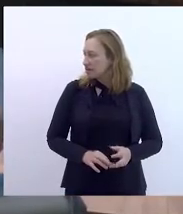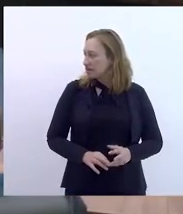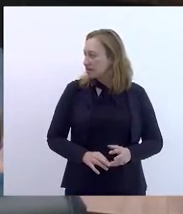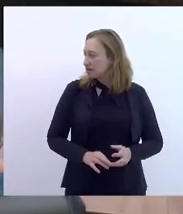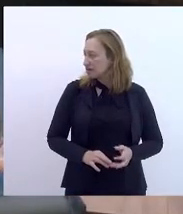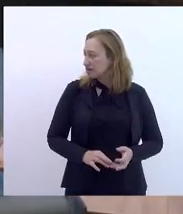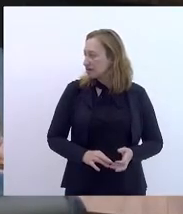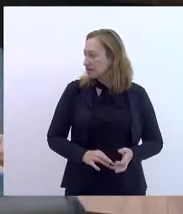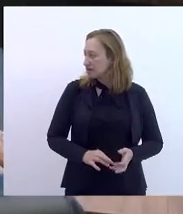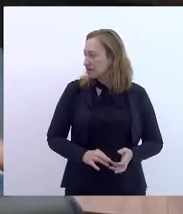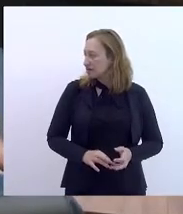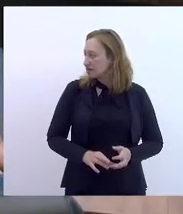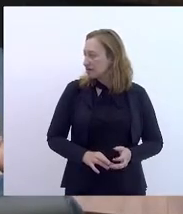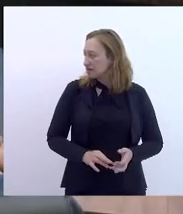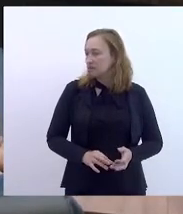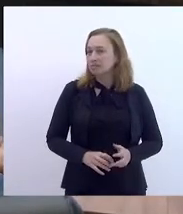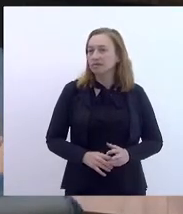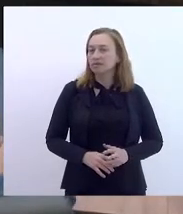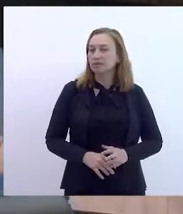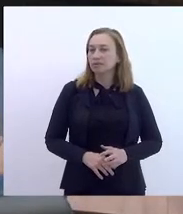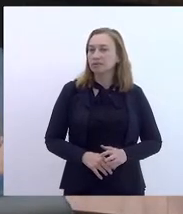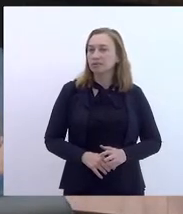E aí